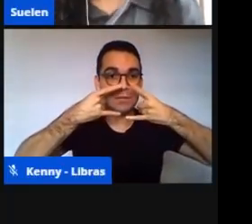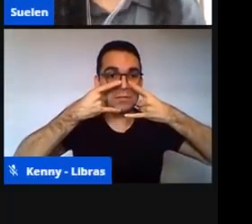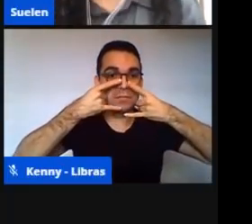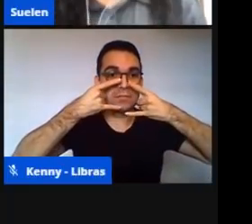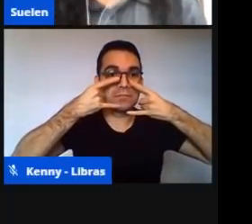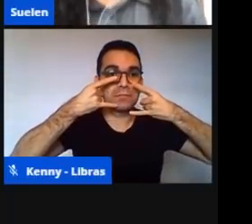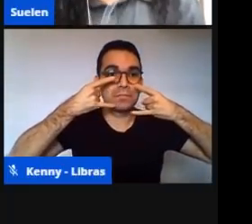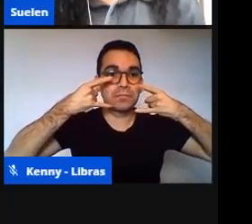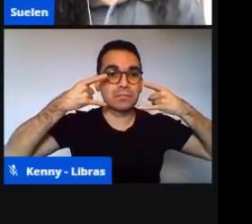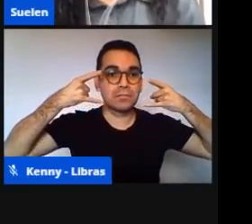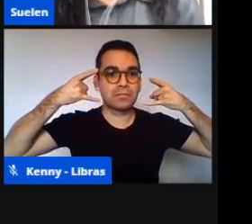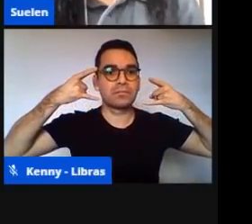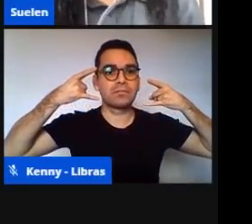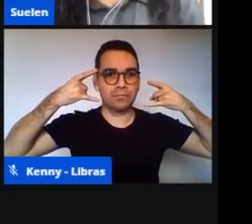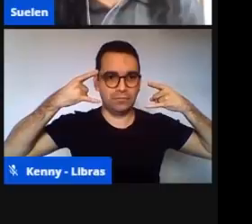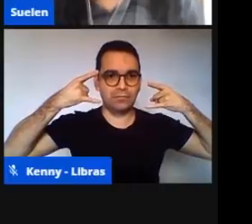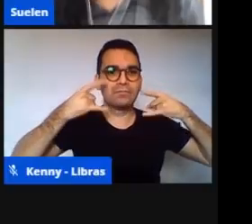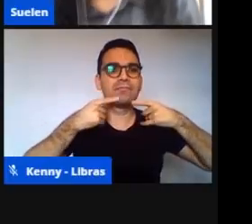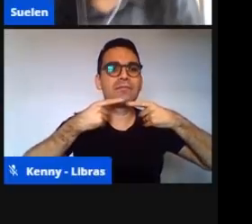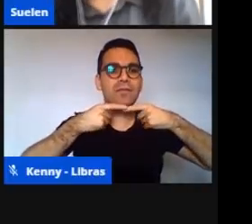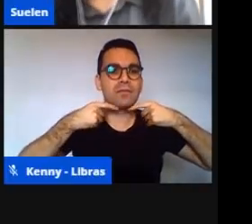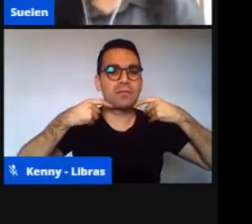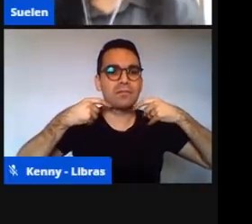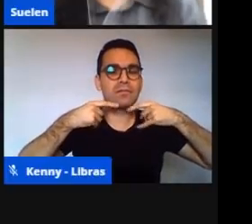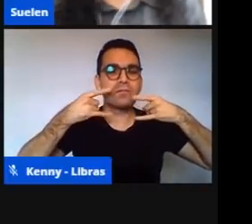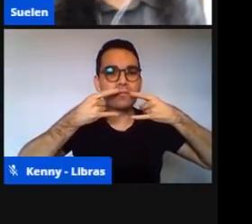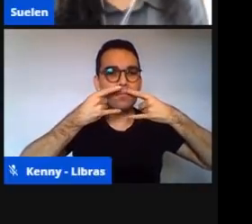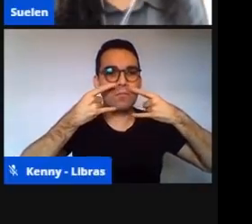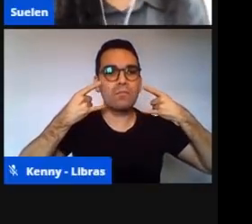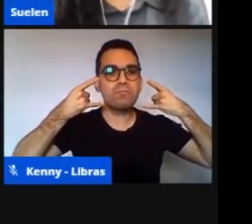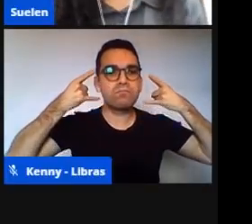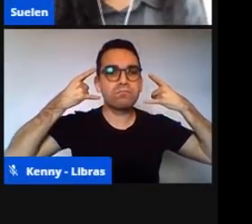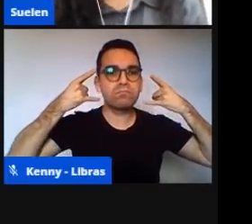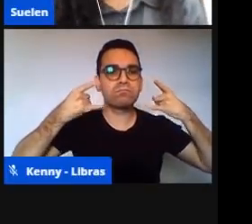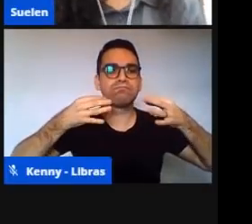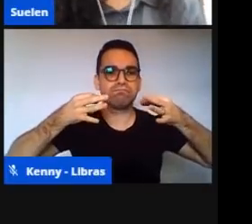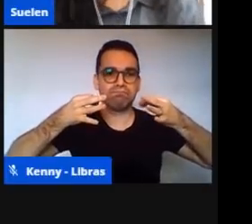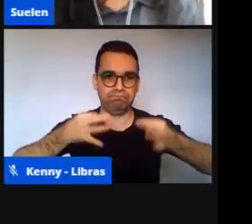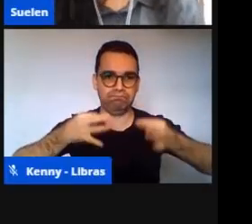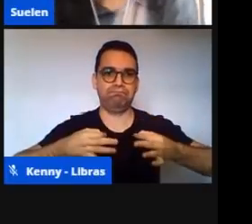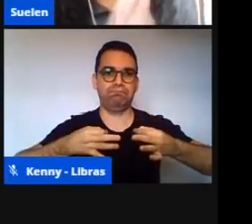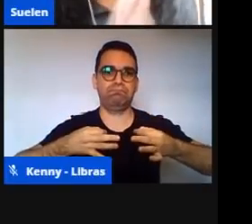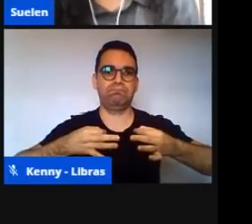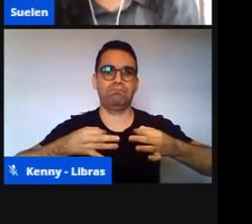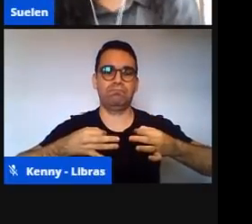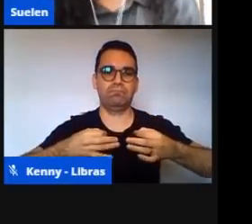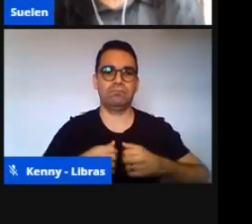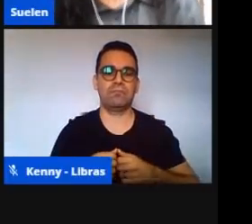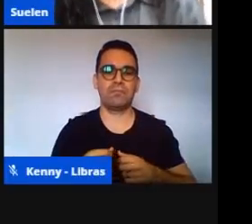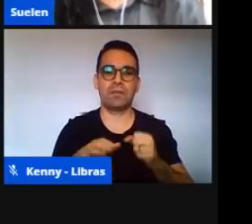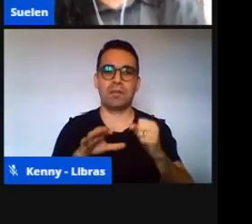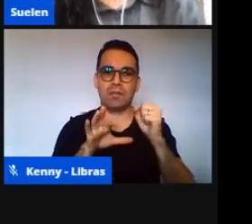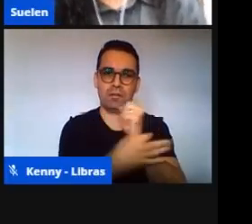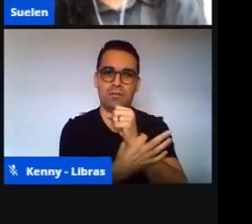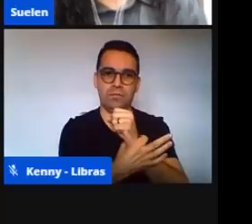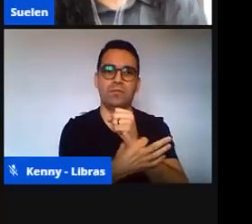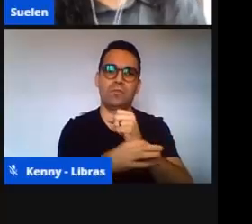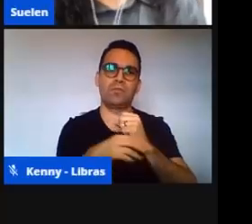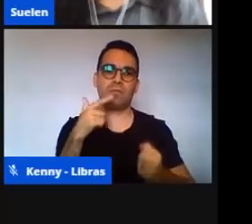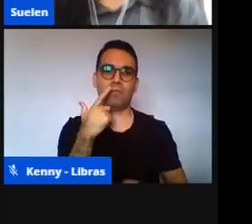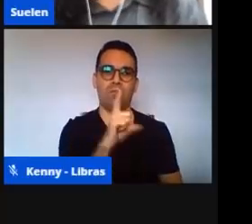rosto da pessoa que vai estar utilizando, para gerar a proteção que a gente espera que essa